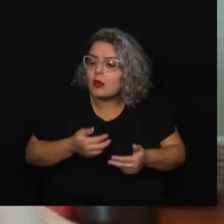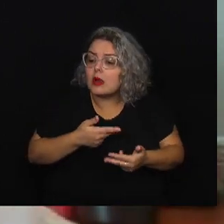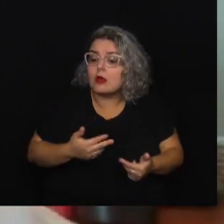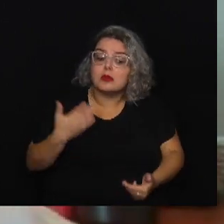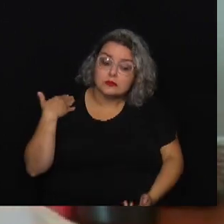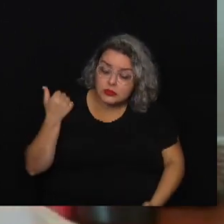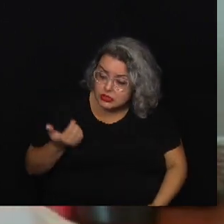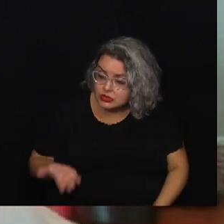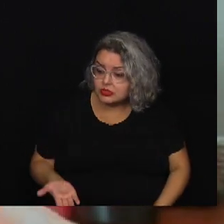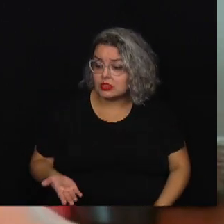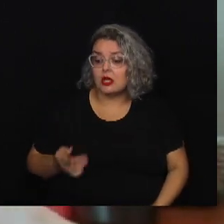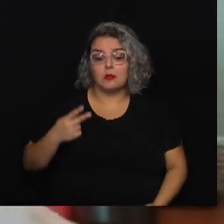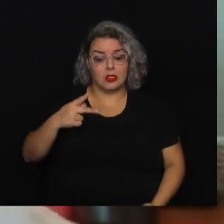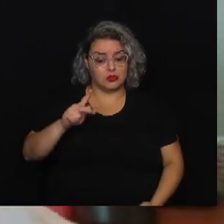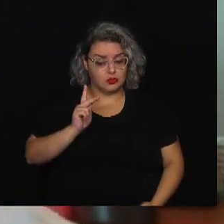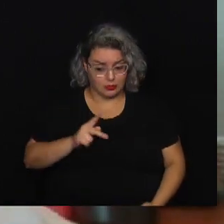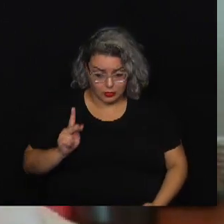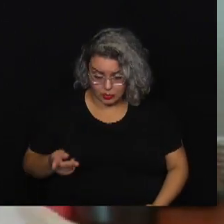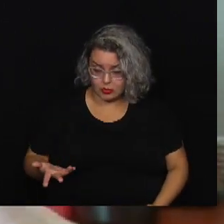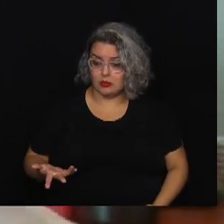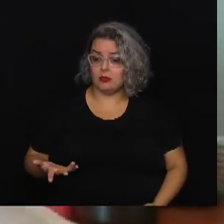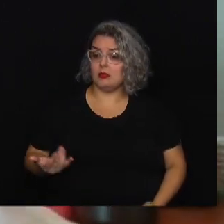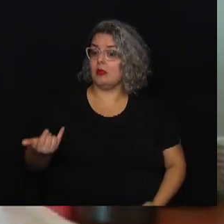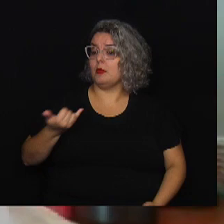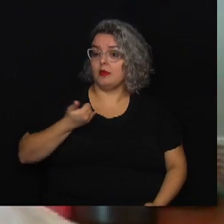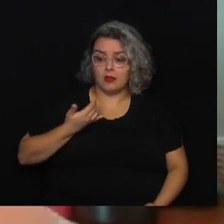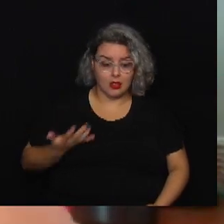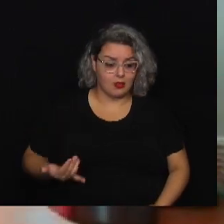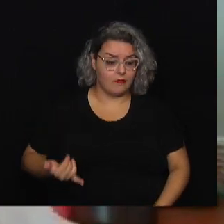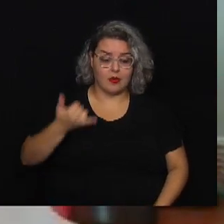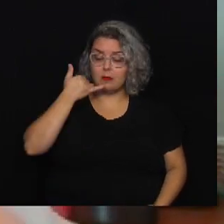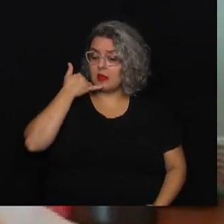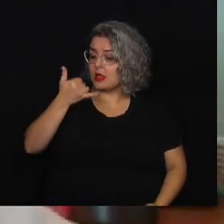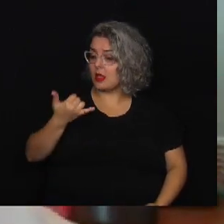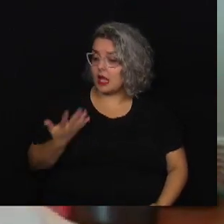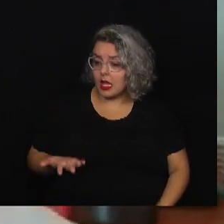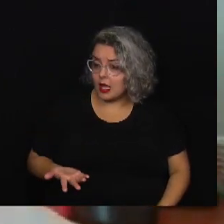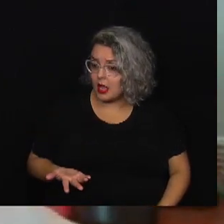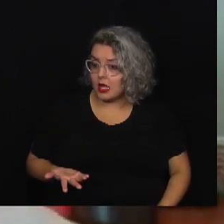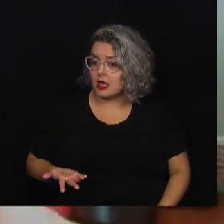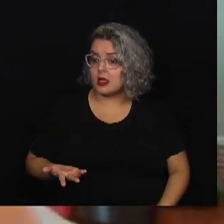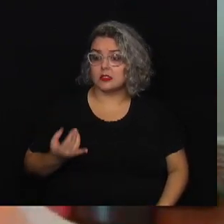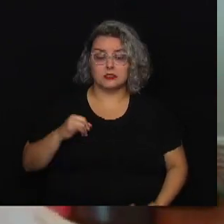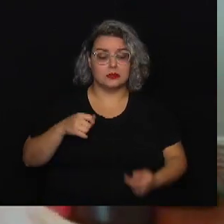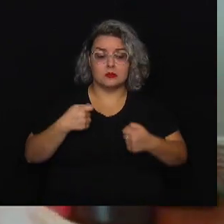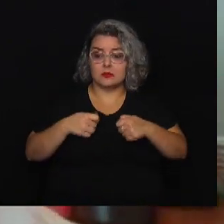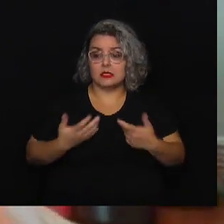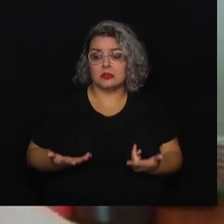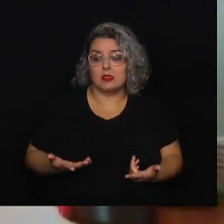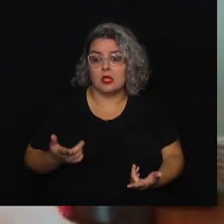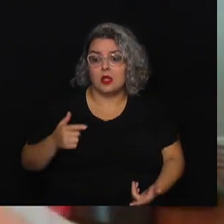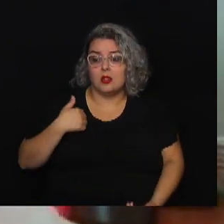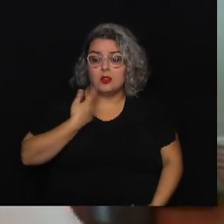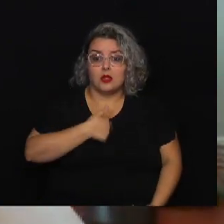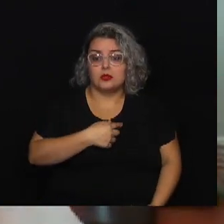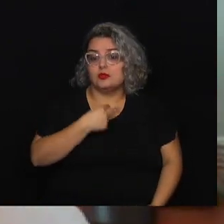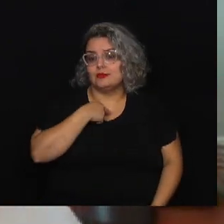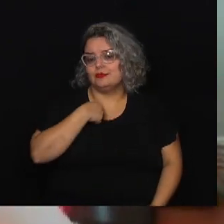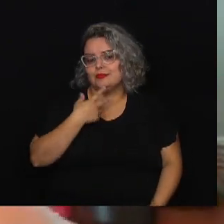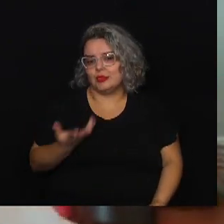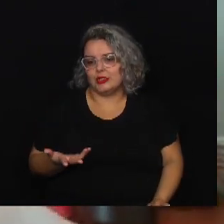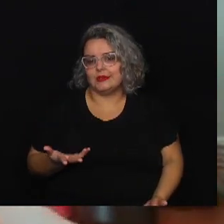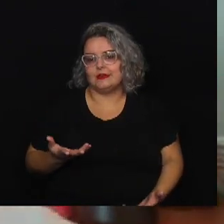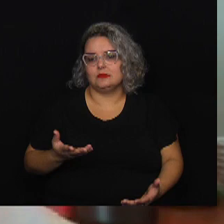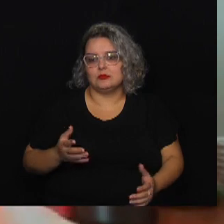aqui, sua professora vai me contar, vai me ligar se você precisar. A gente também não pode entrar,